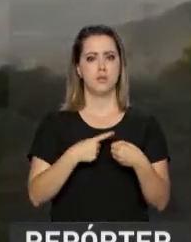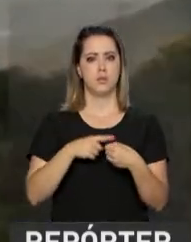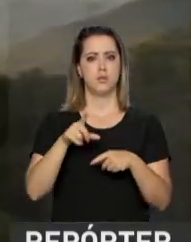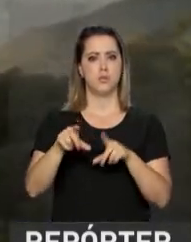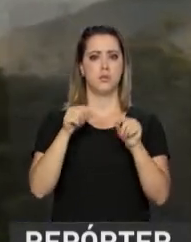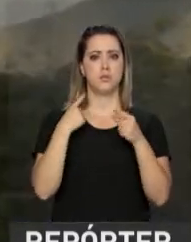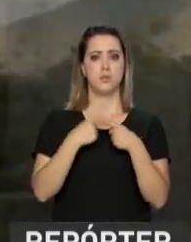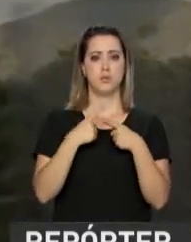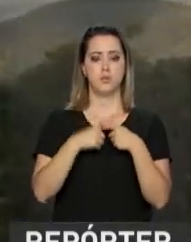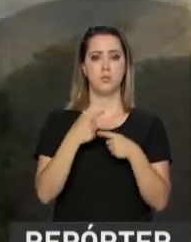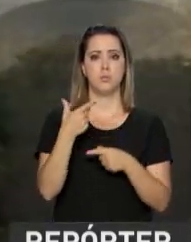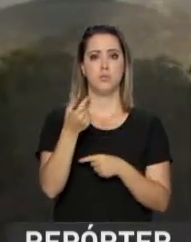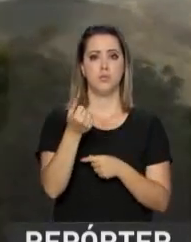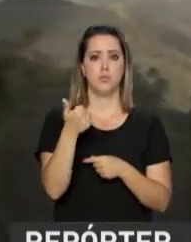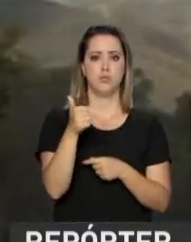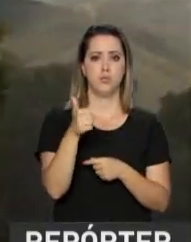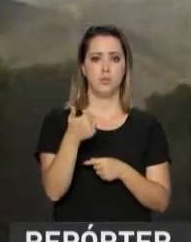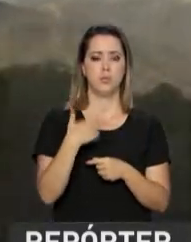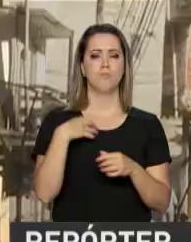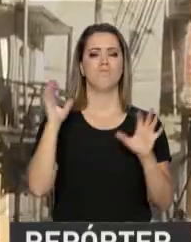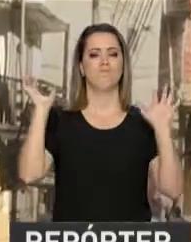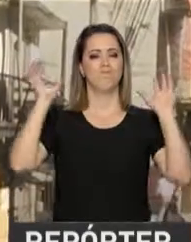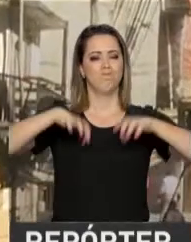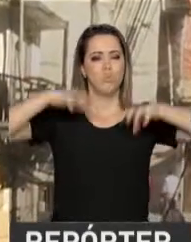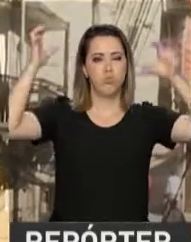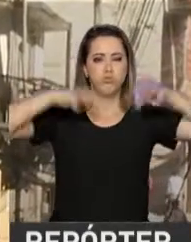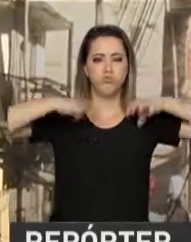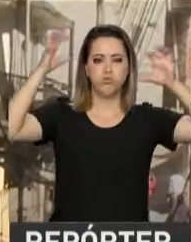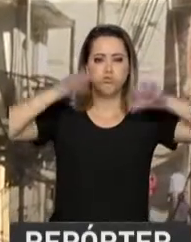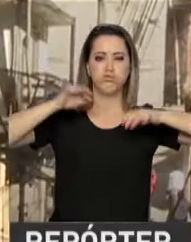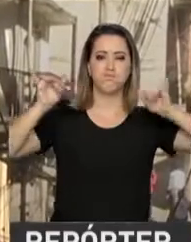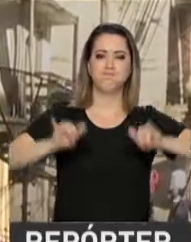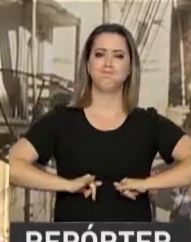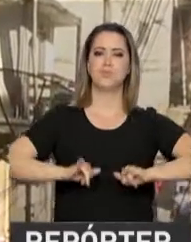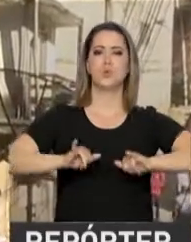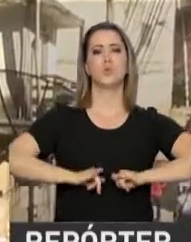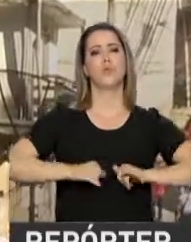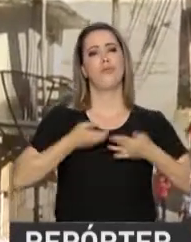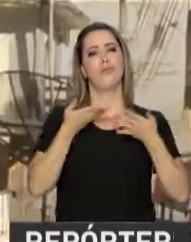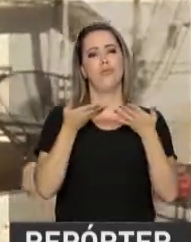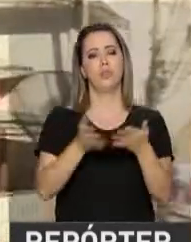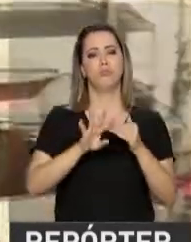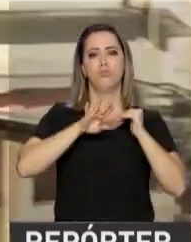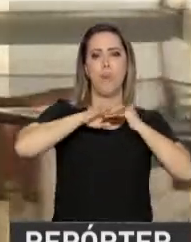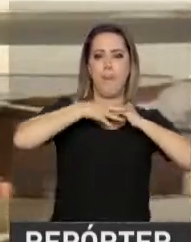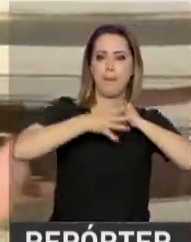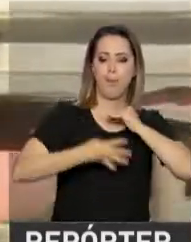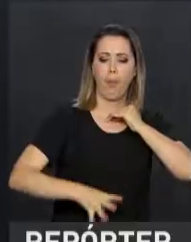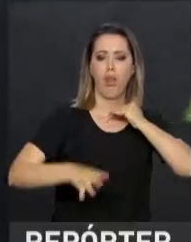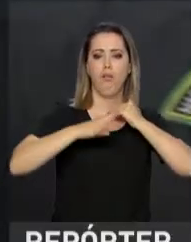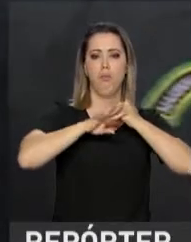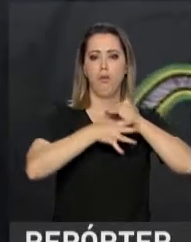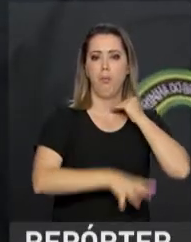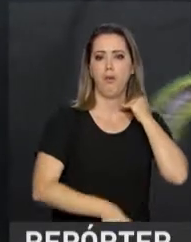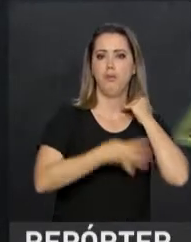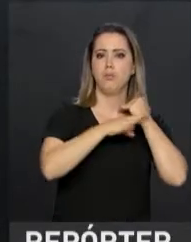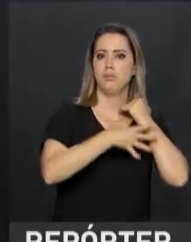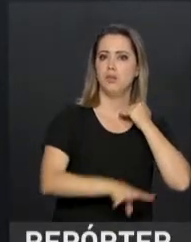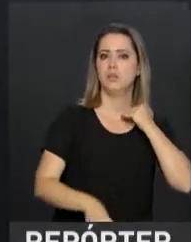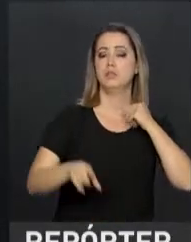porque em 2011 sofreu com chuvas de grande intensidade que provocaram uma série de desastres como deslizamentos